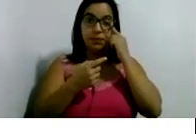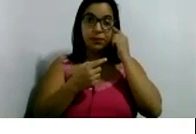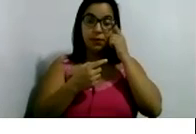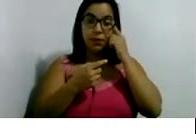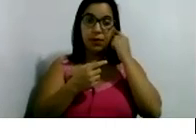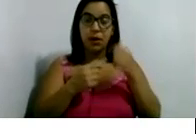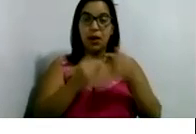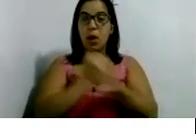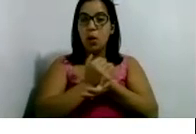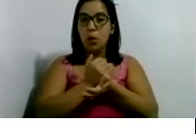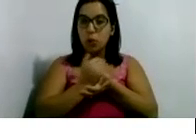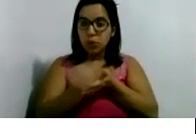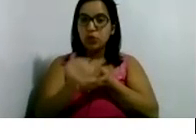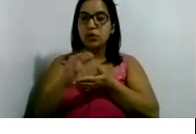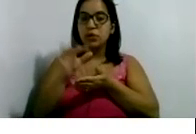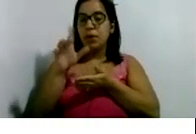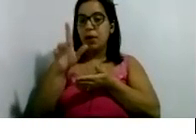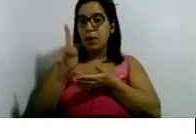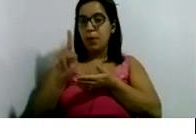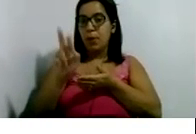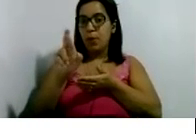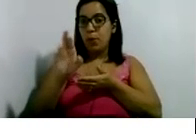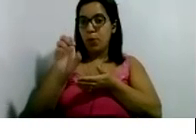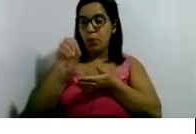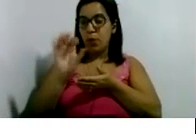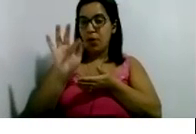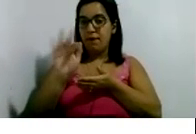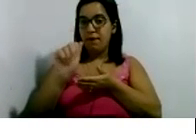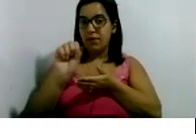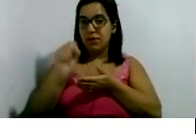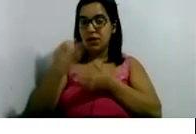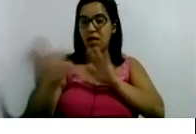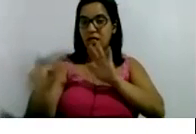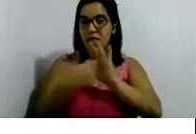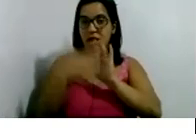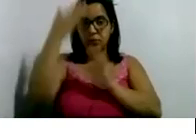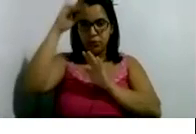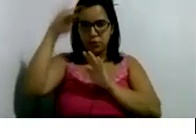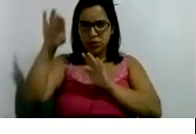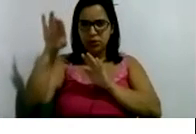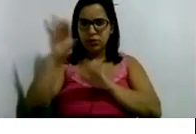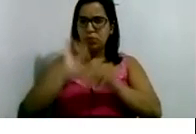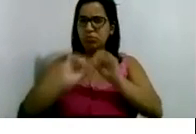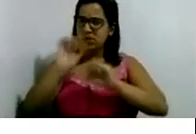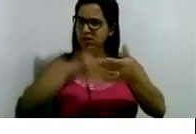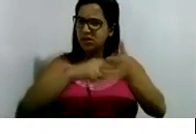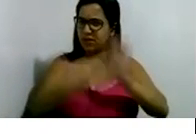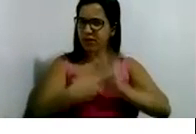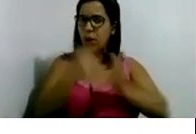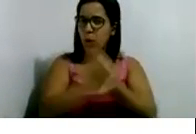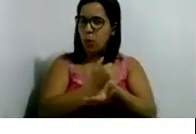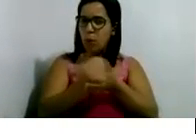eles permanecem em prófase até a puberdade. Então, o que é prófase? É quando a gente tem o início da